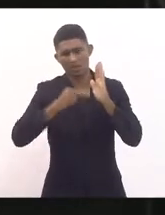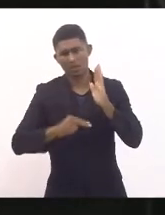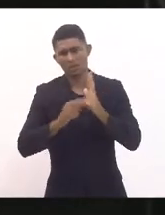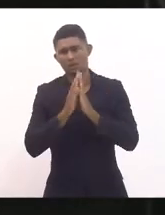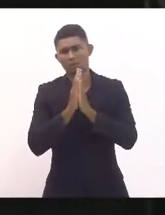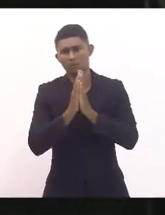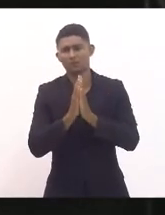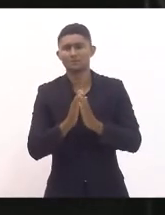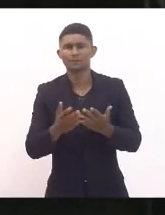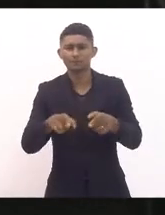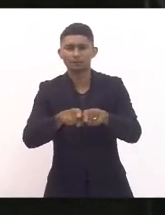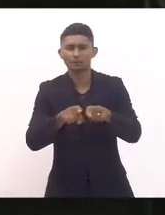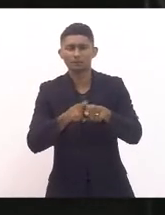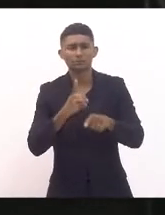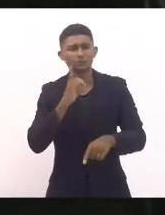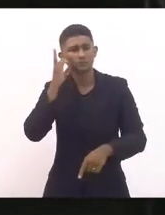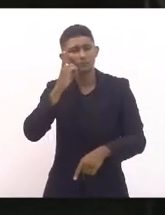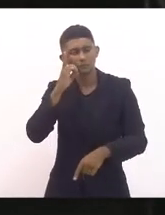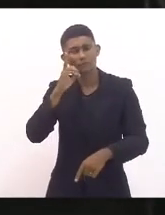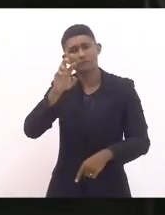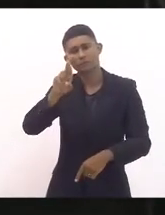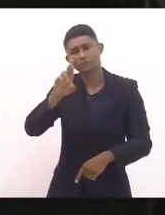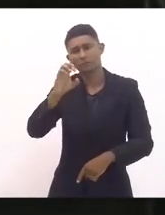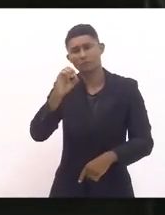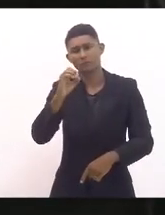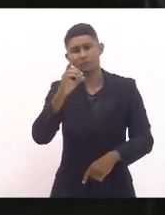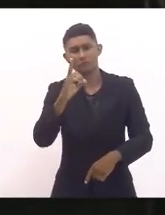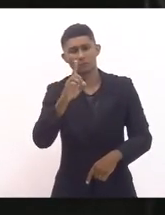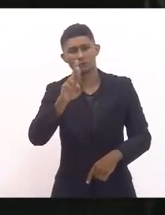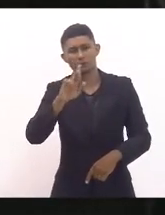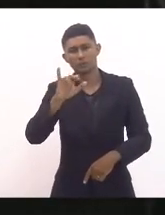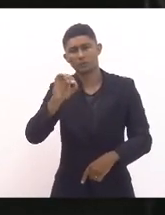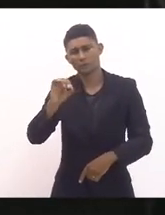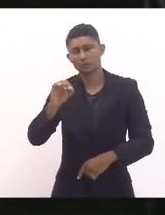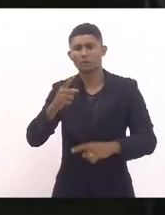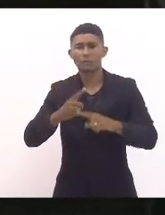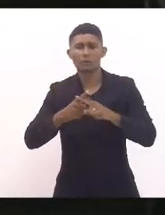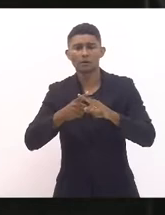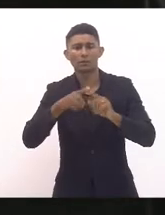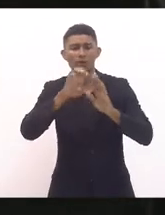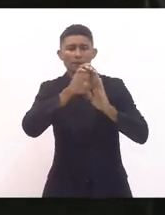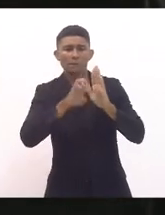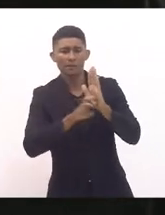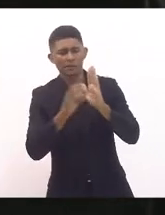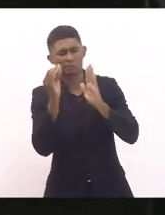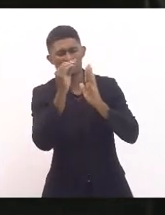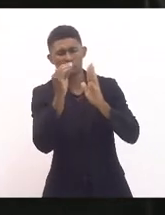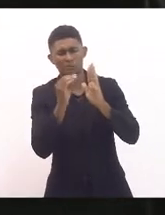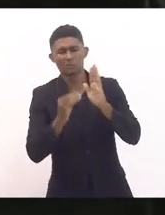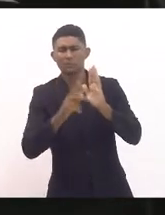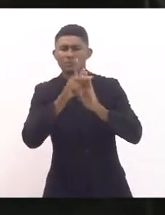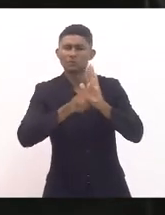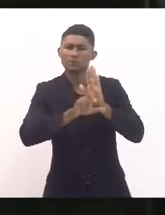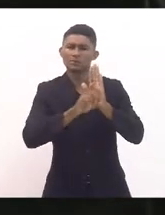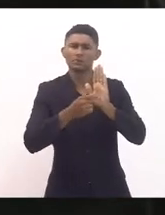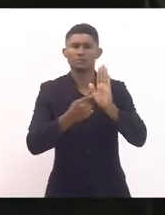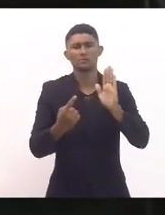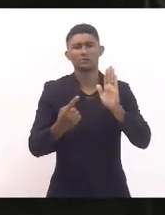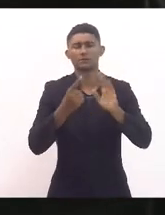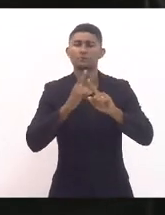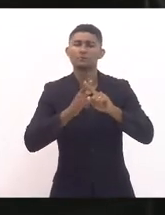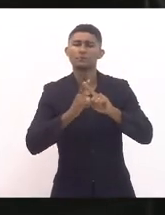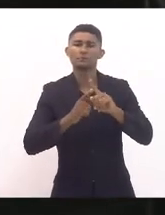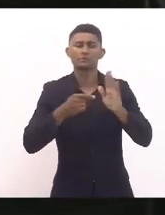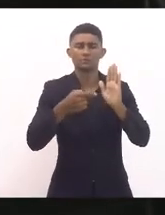da mesma forma o deputado Rodrigo Amorim, também das emendas que apresentaram a esse projeto. Até porque esse projeto vem de